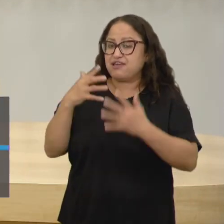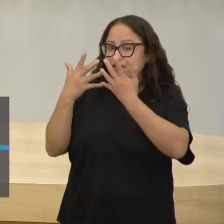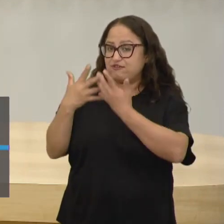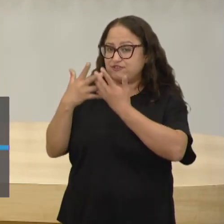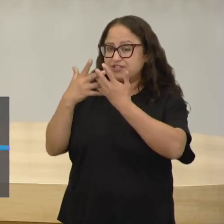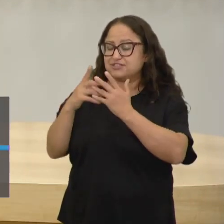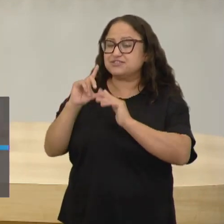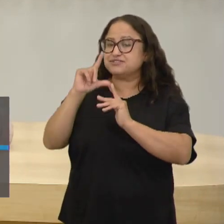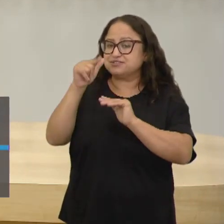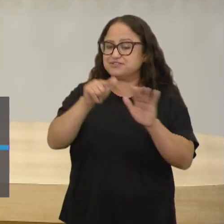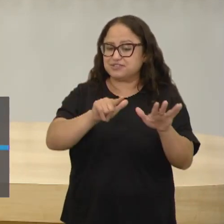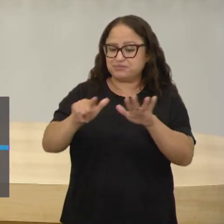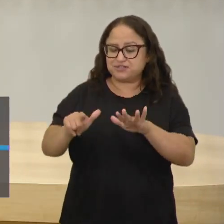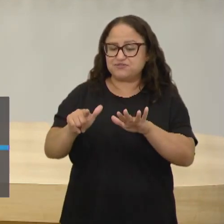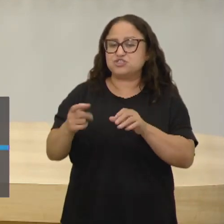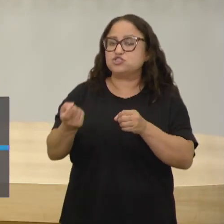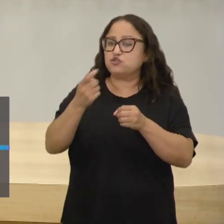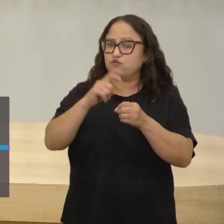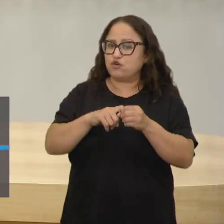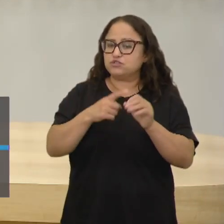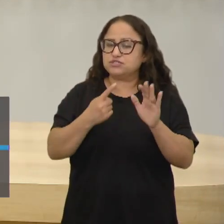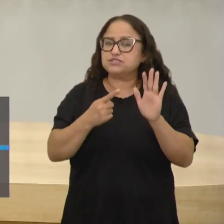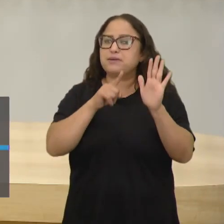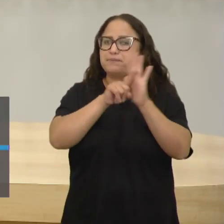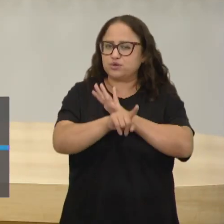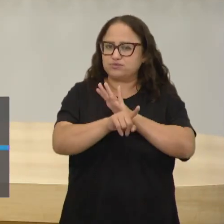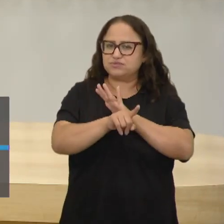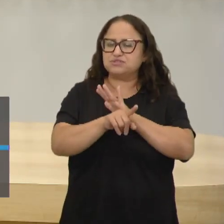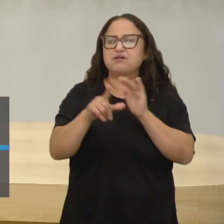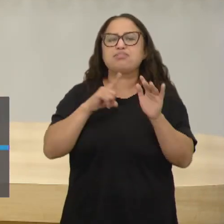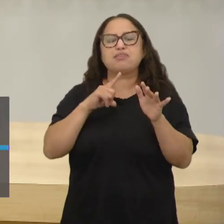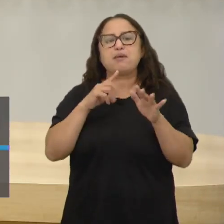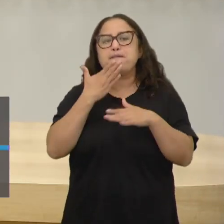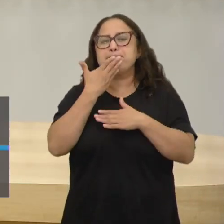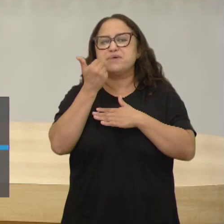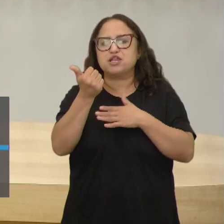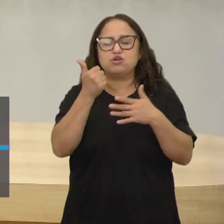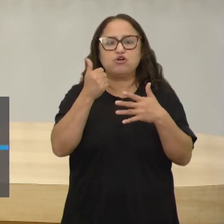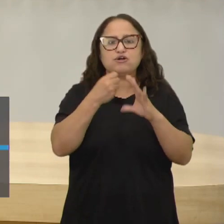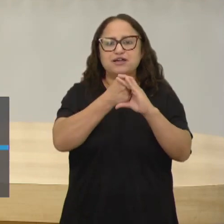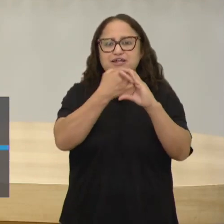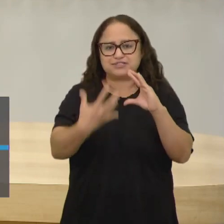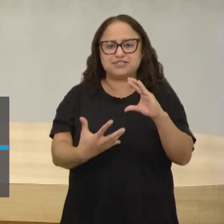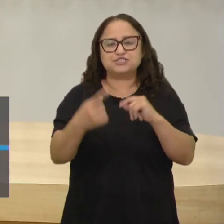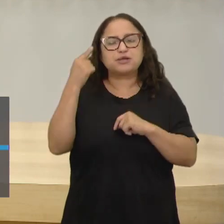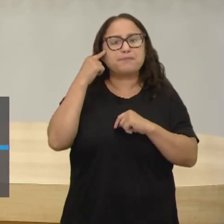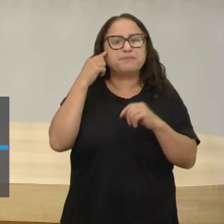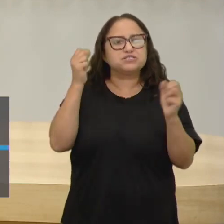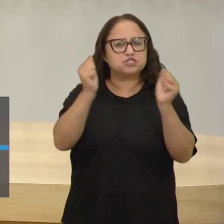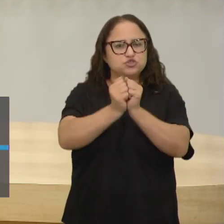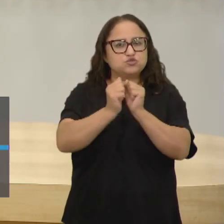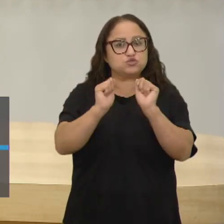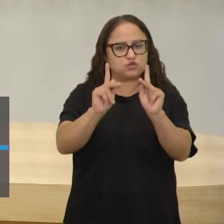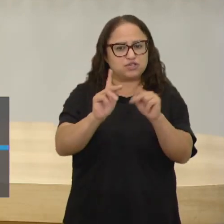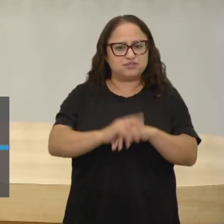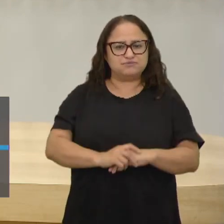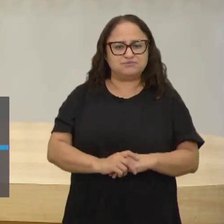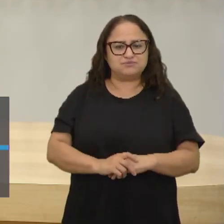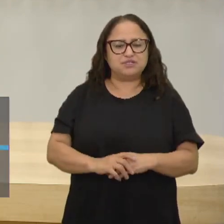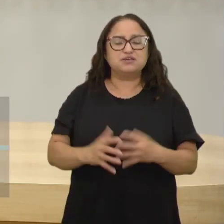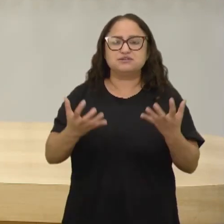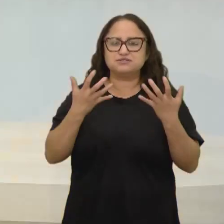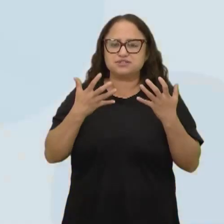gente retoma essa questão e aí trazendo mais elementos para a gente pensar nela juntos, tá bom? Para aqueles que quiserem